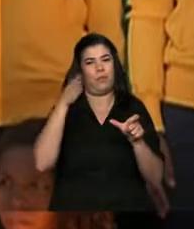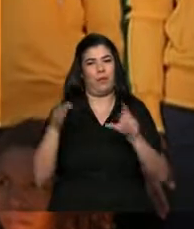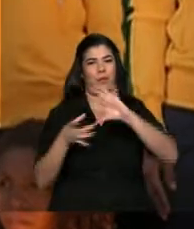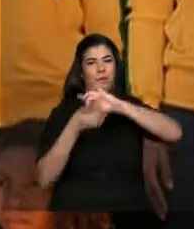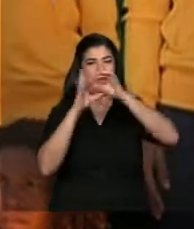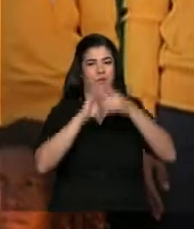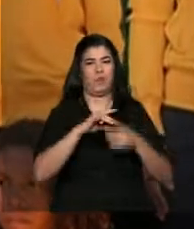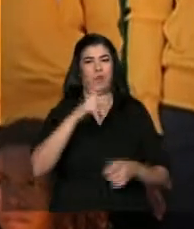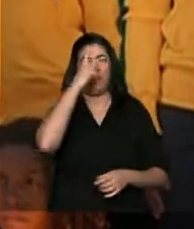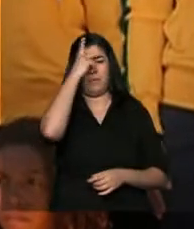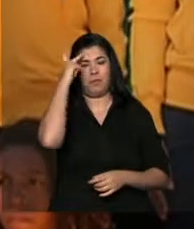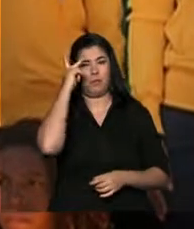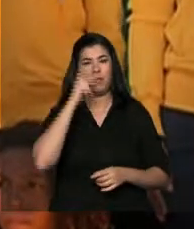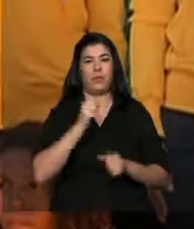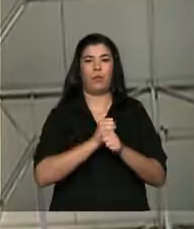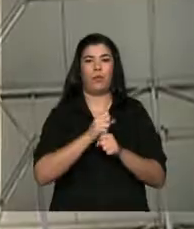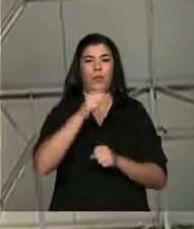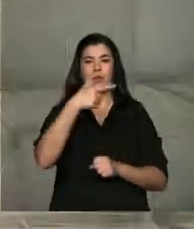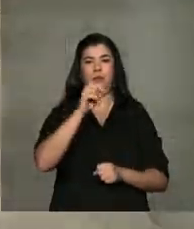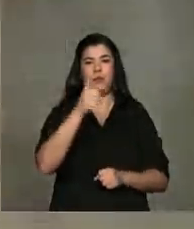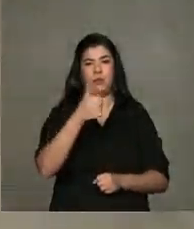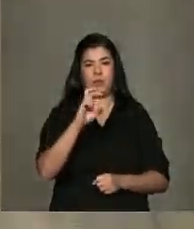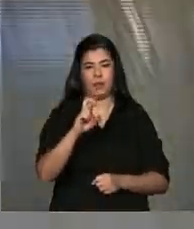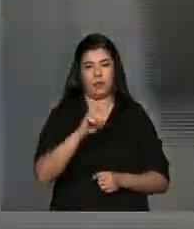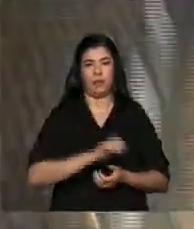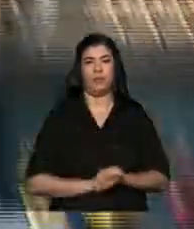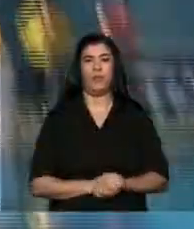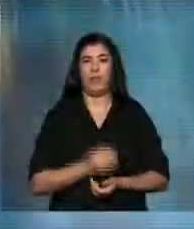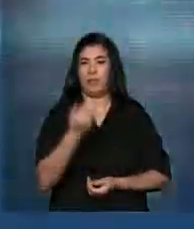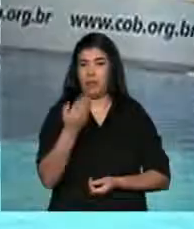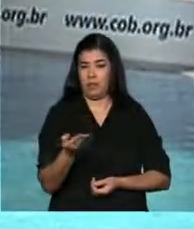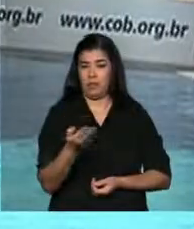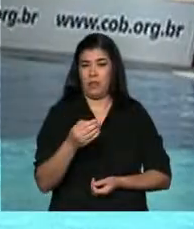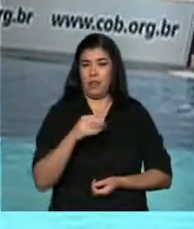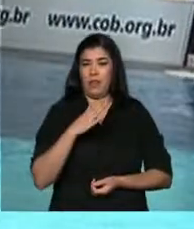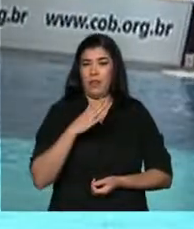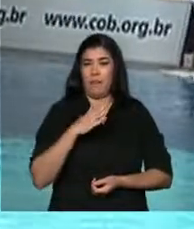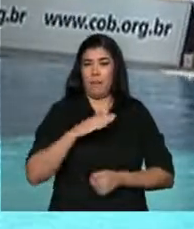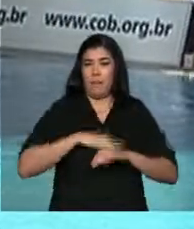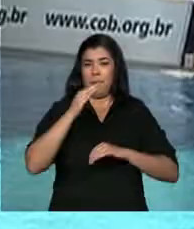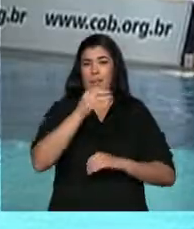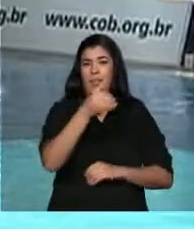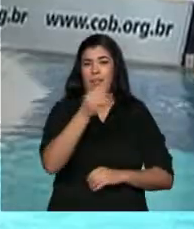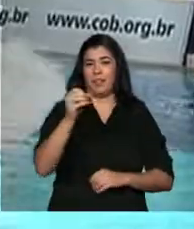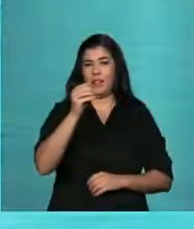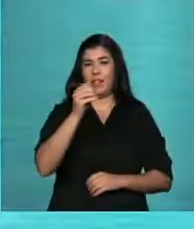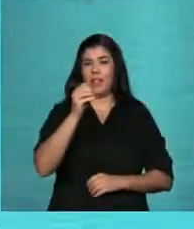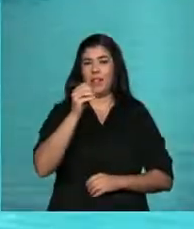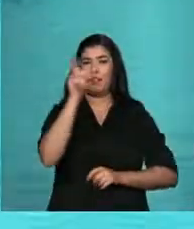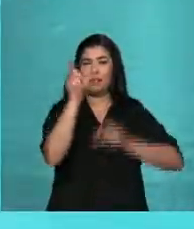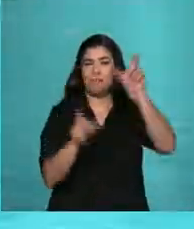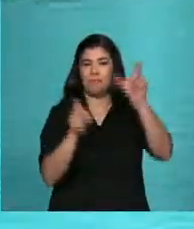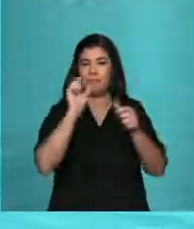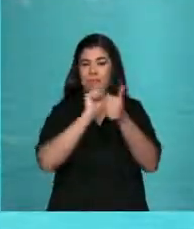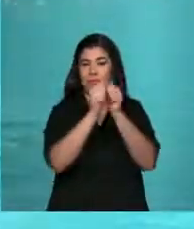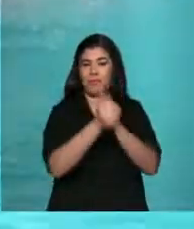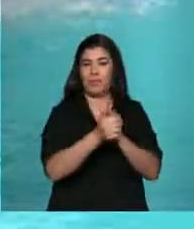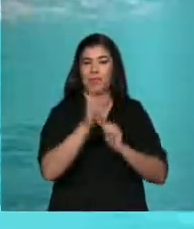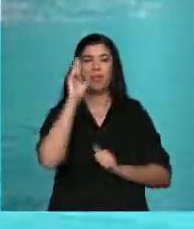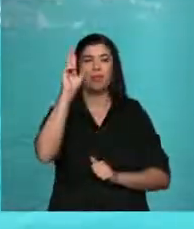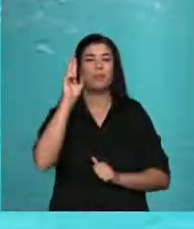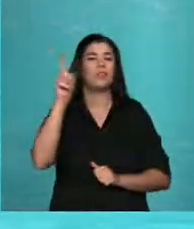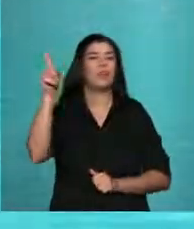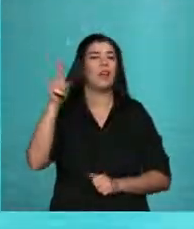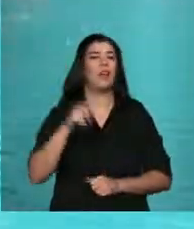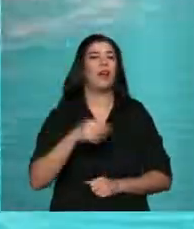Jogos Pan-Americanos 2015. São mais de 600 atletas que vão representar o Brasil nos Jogos Pan-Americanos de Toronto,